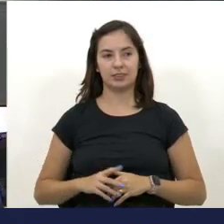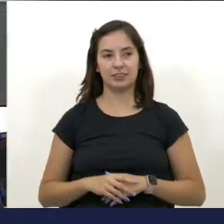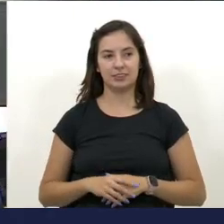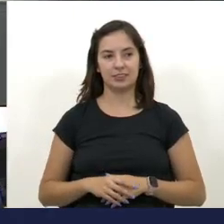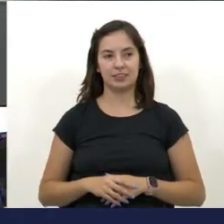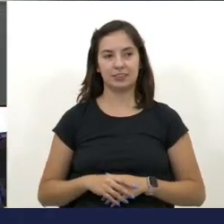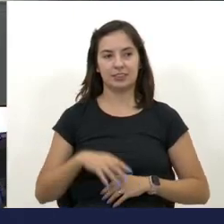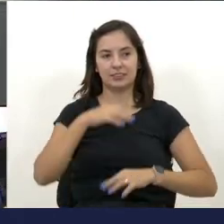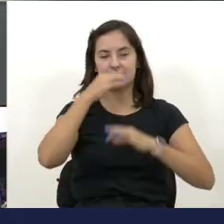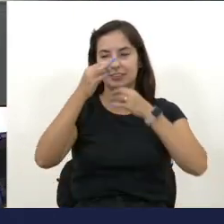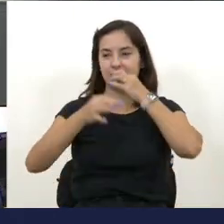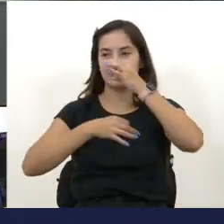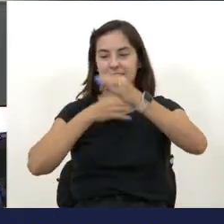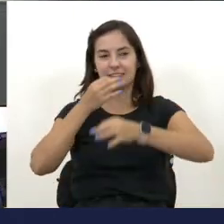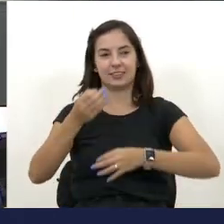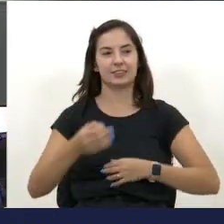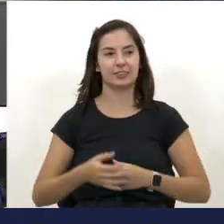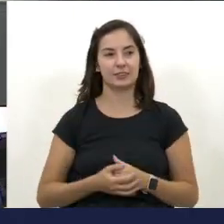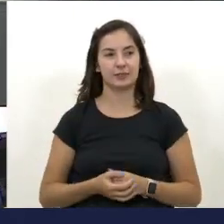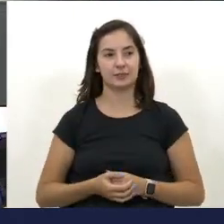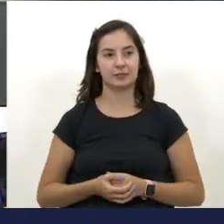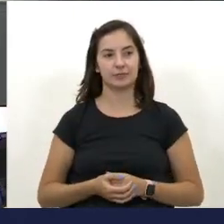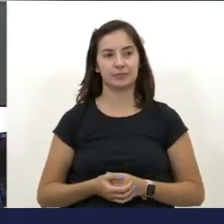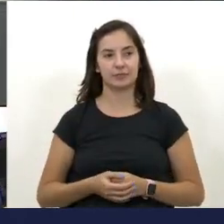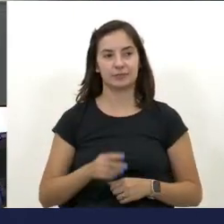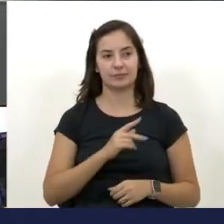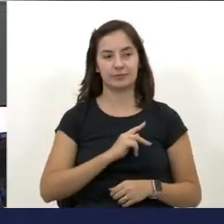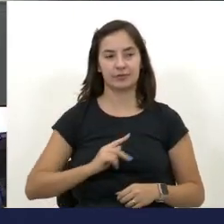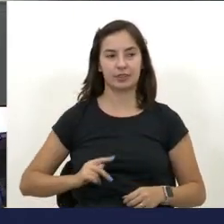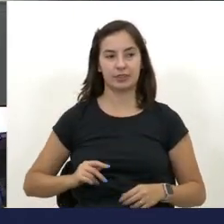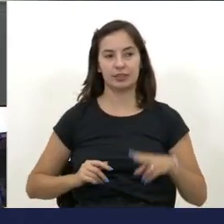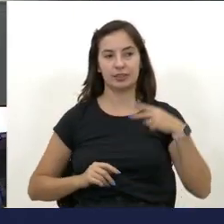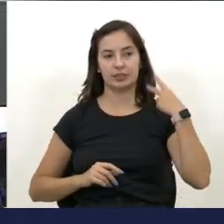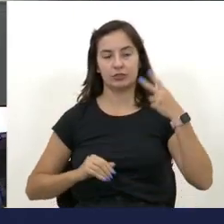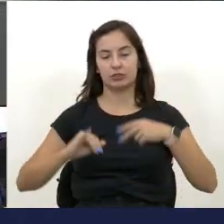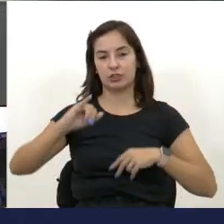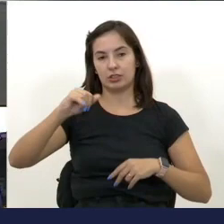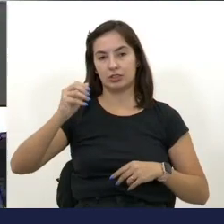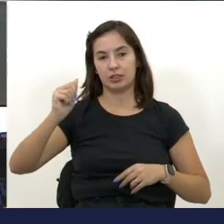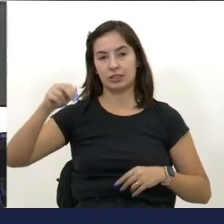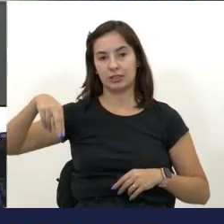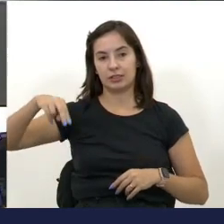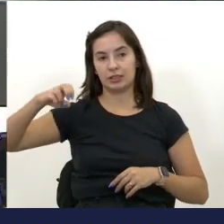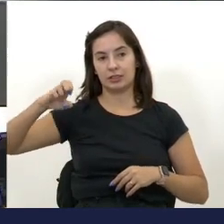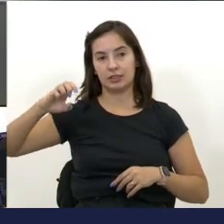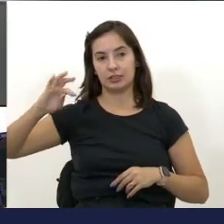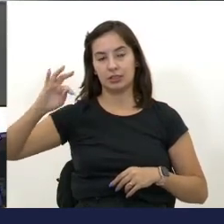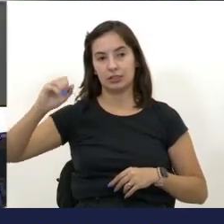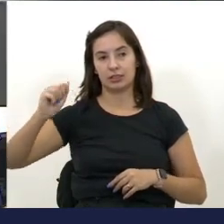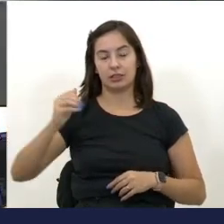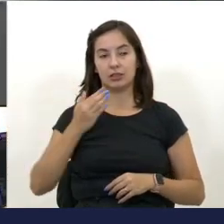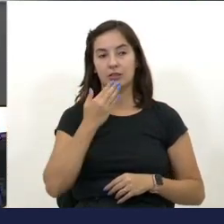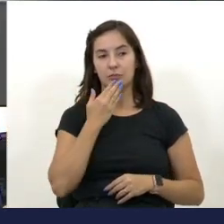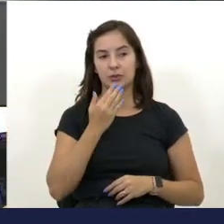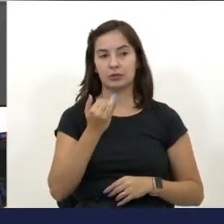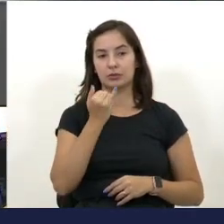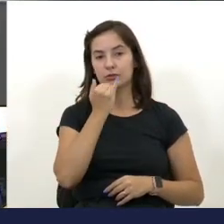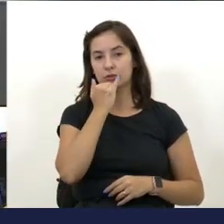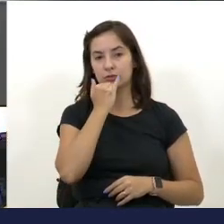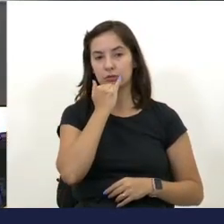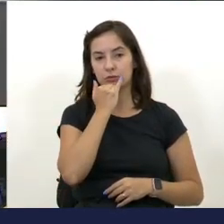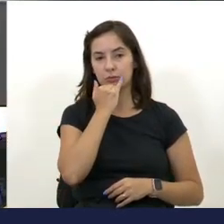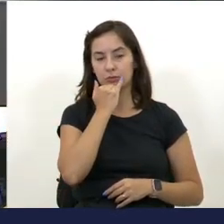finalizando os trabalhos legislativos neste ano a câmara de Guarulhos entra em recesso parlamentar até Fevereiro